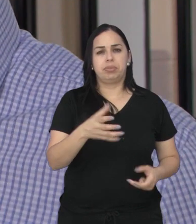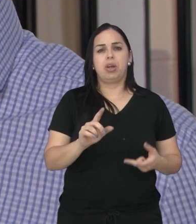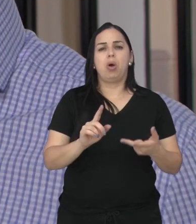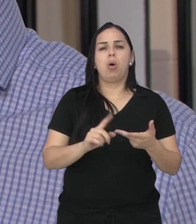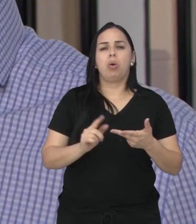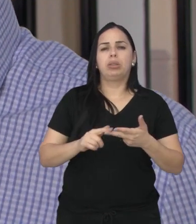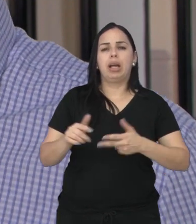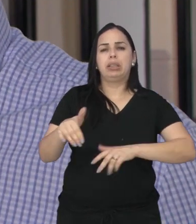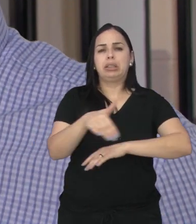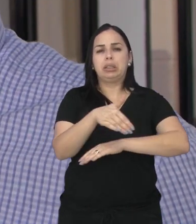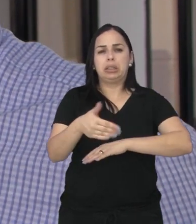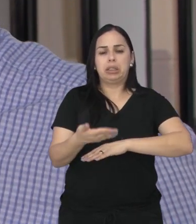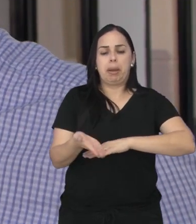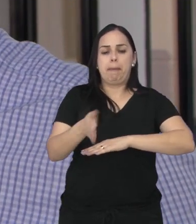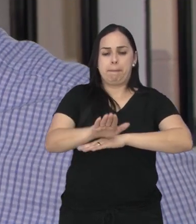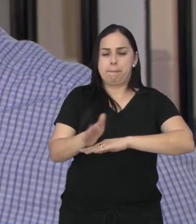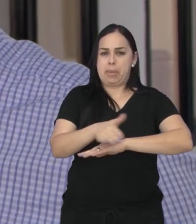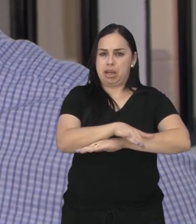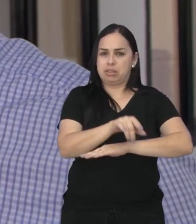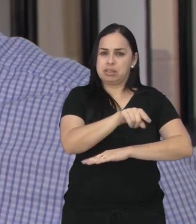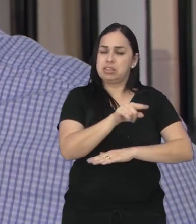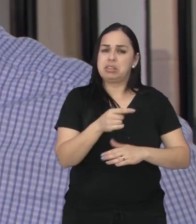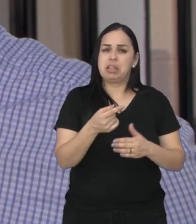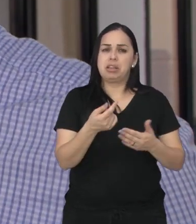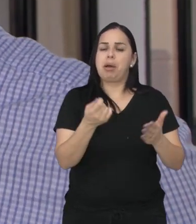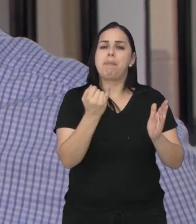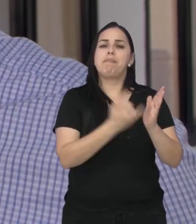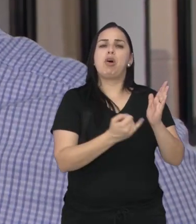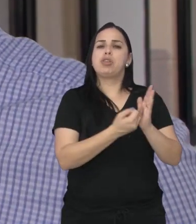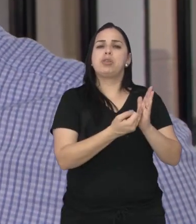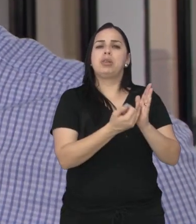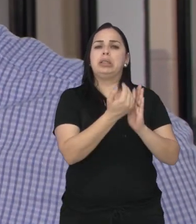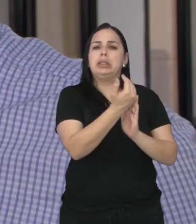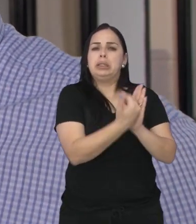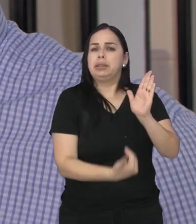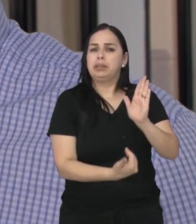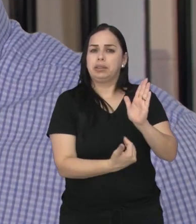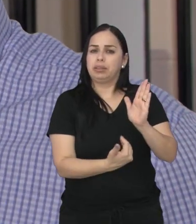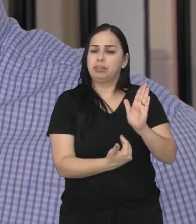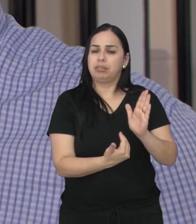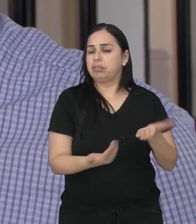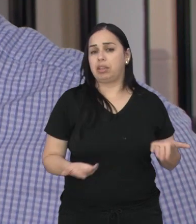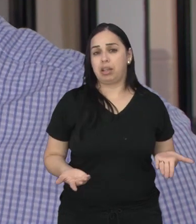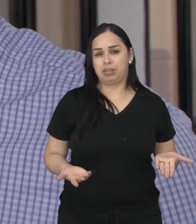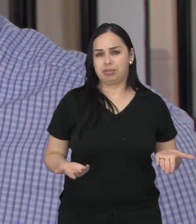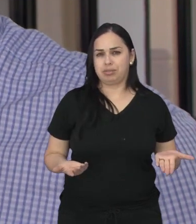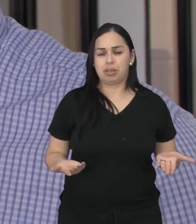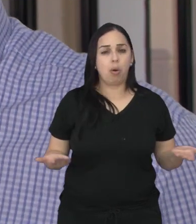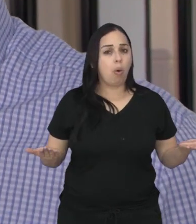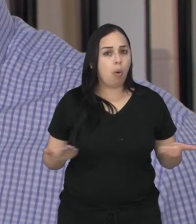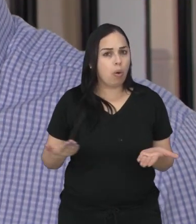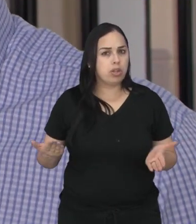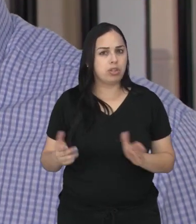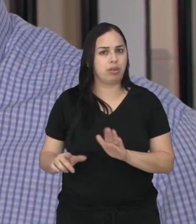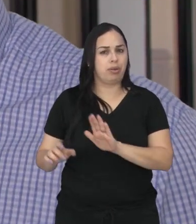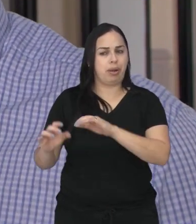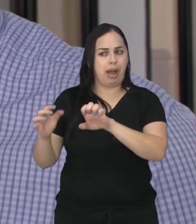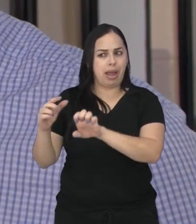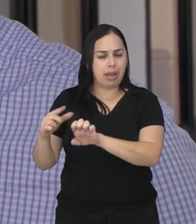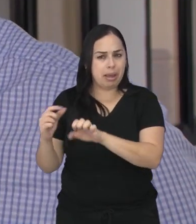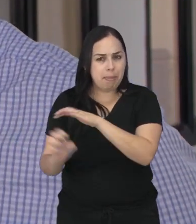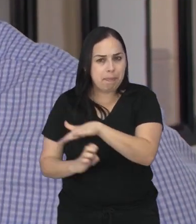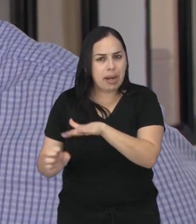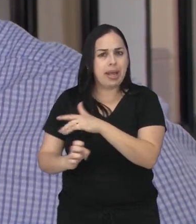ou mesmo na pavimentação asfáltica em frente a esses prédios. Então, essas entidades, elas tinham isenção, coisa